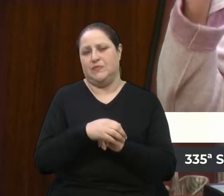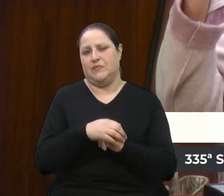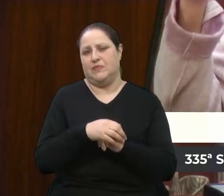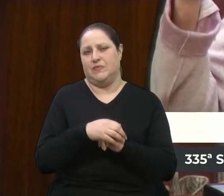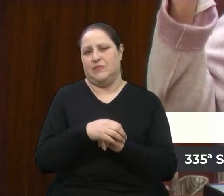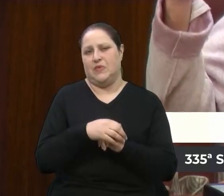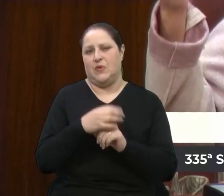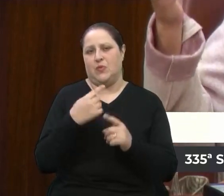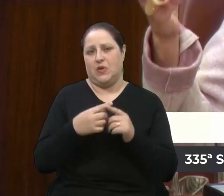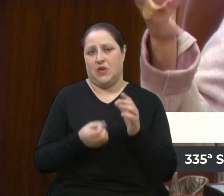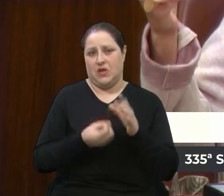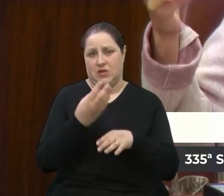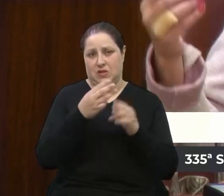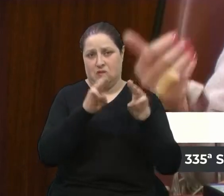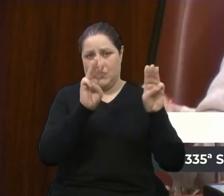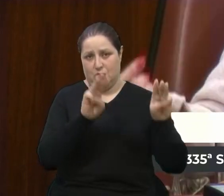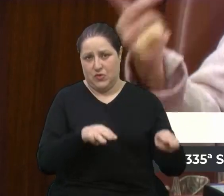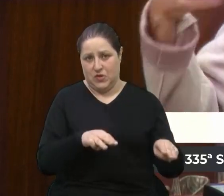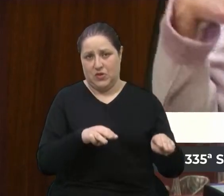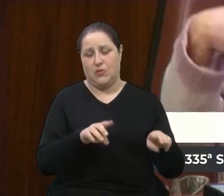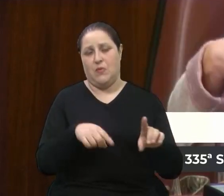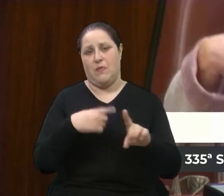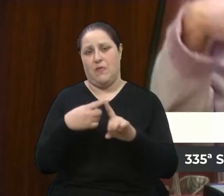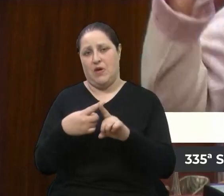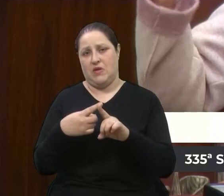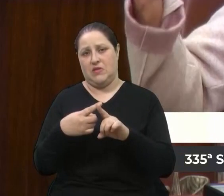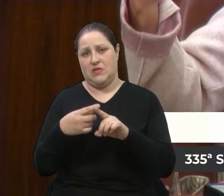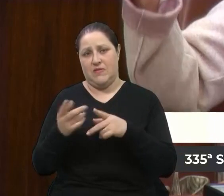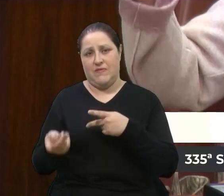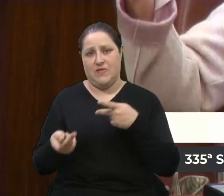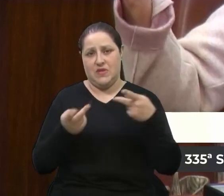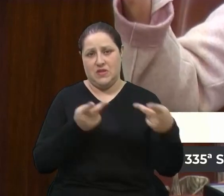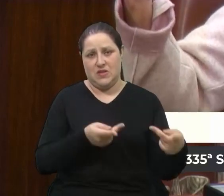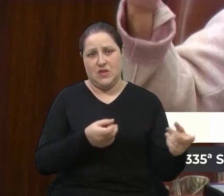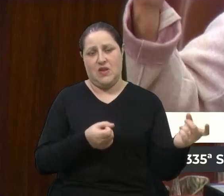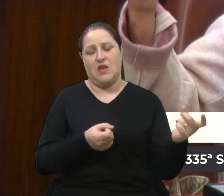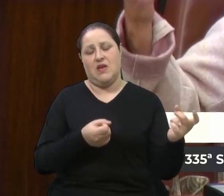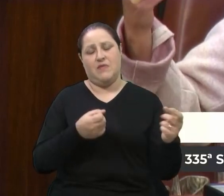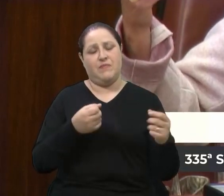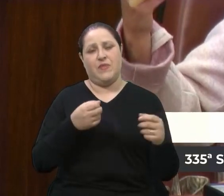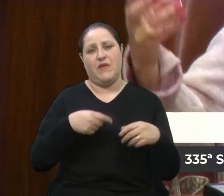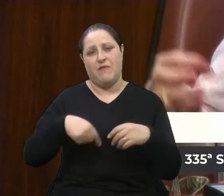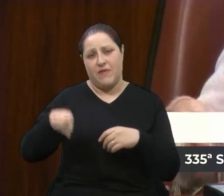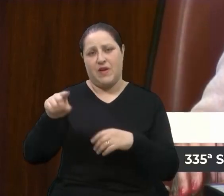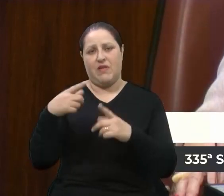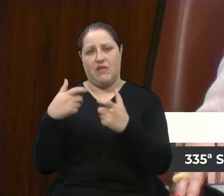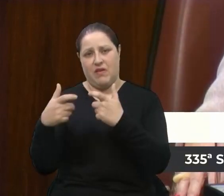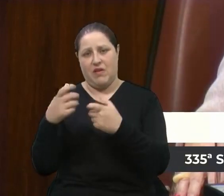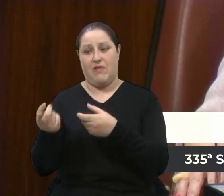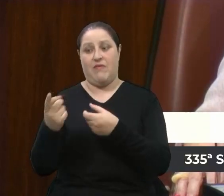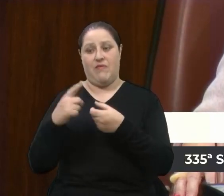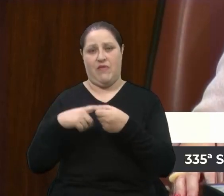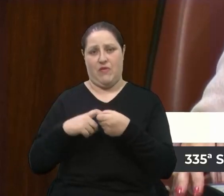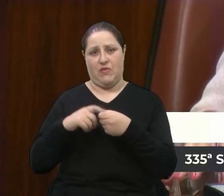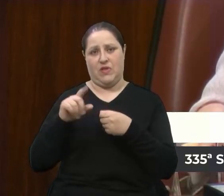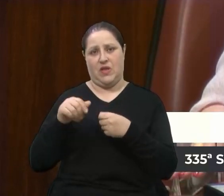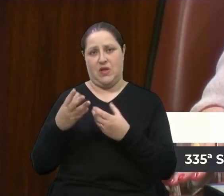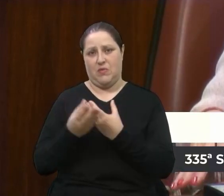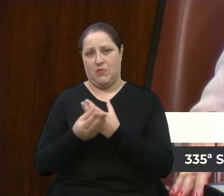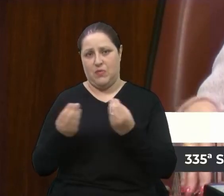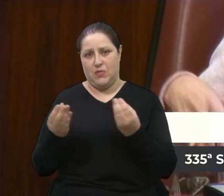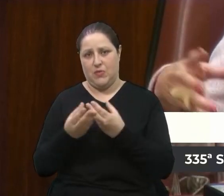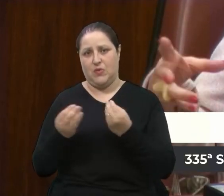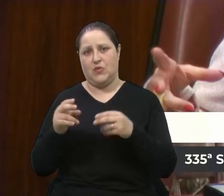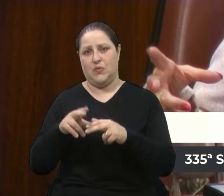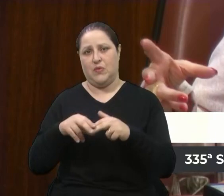a criação do museu, como a ida e o retorno dessas pessoas para a guerra, foi muito